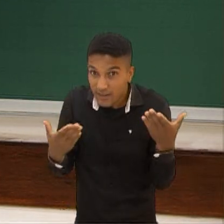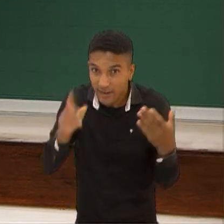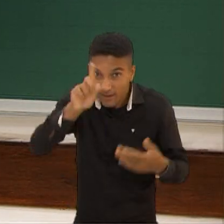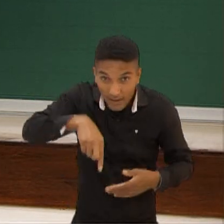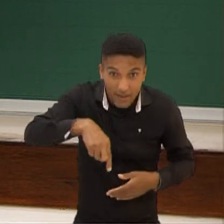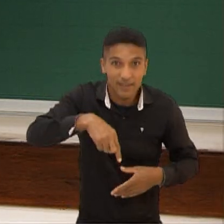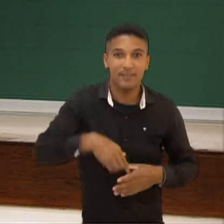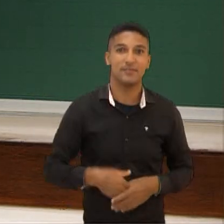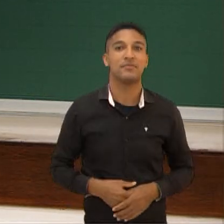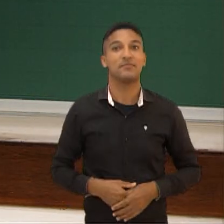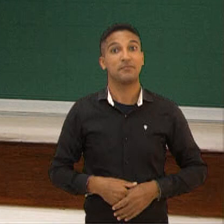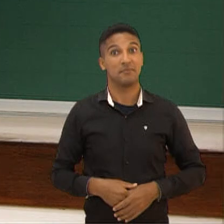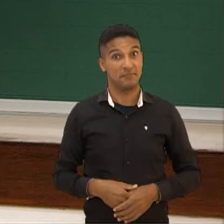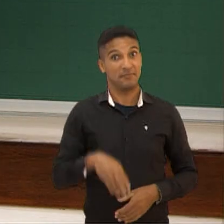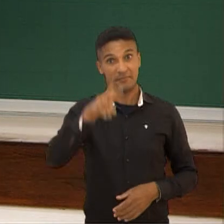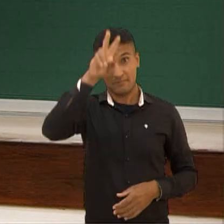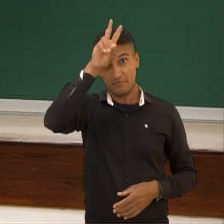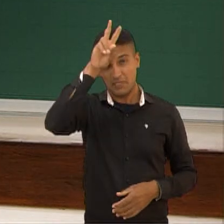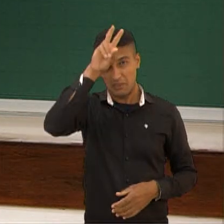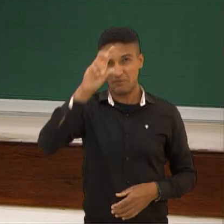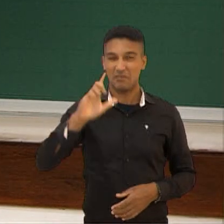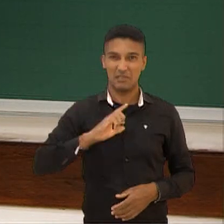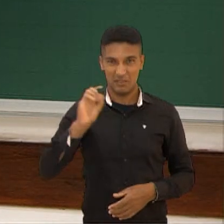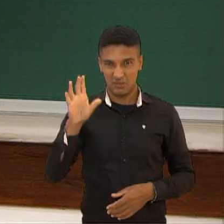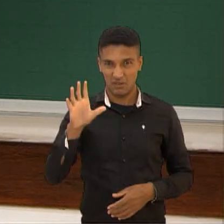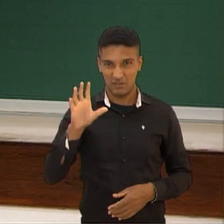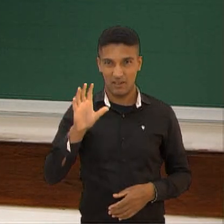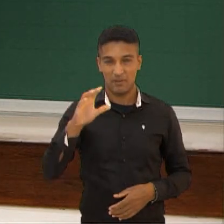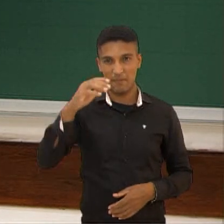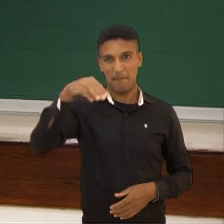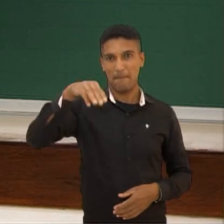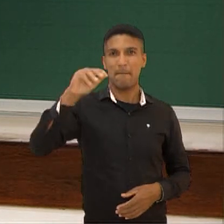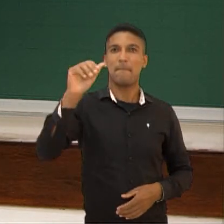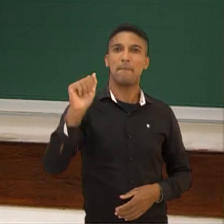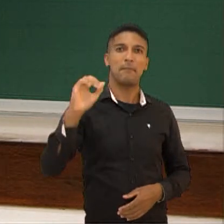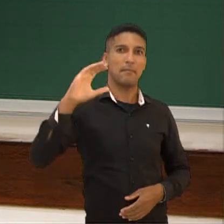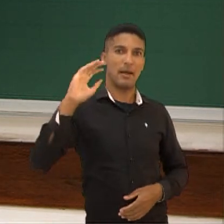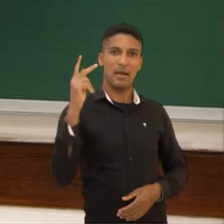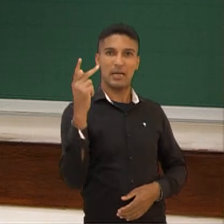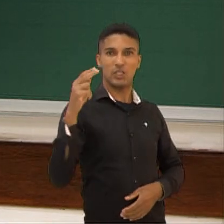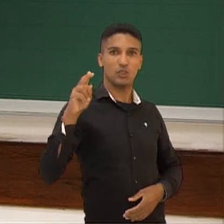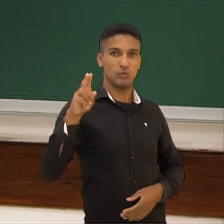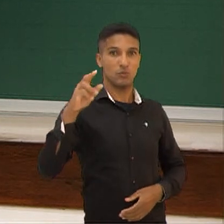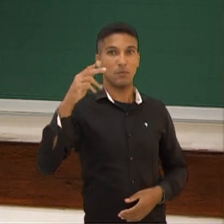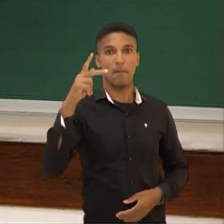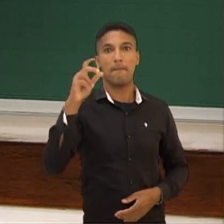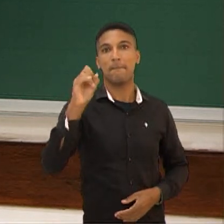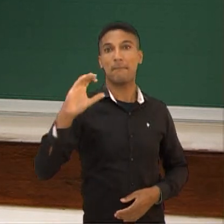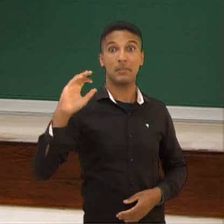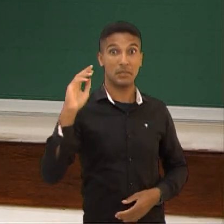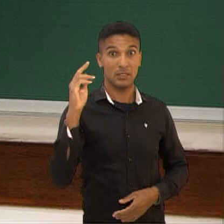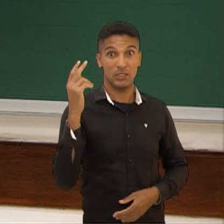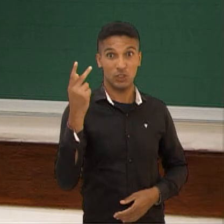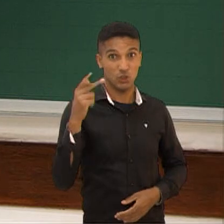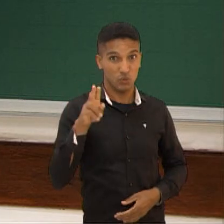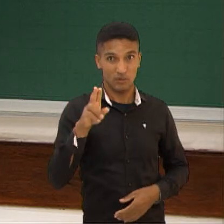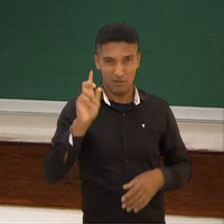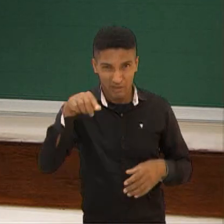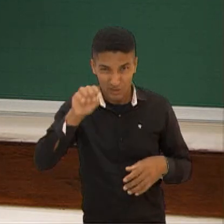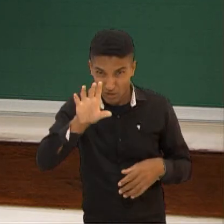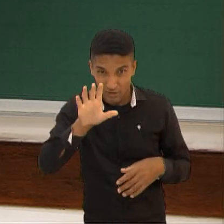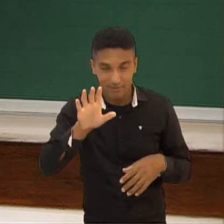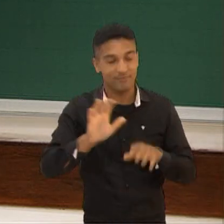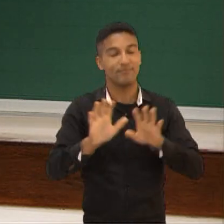ver que Peru não é só Machu Picchu, tem outras questões também aí que fazem com que seja um país considerado